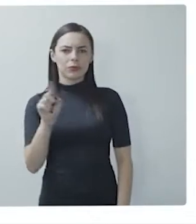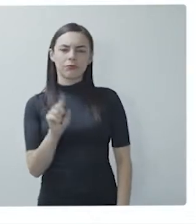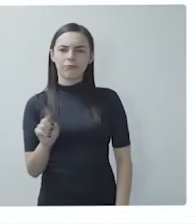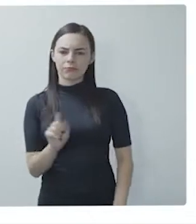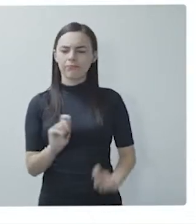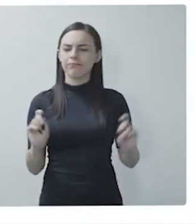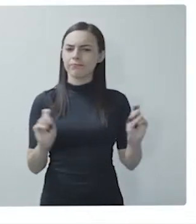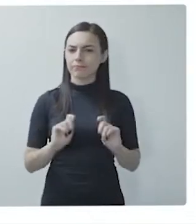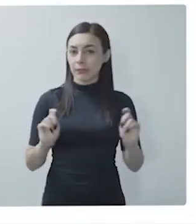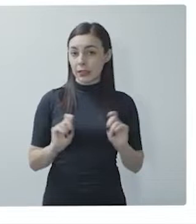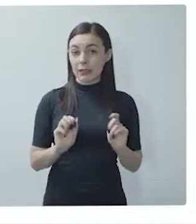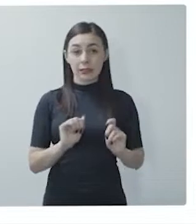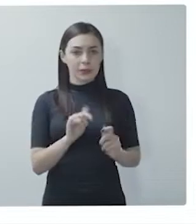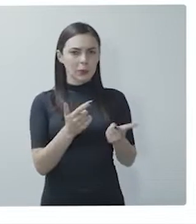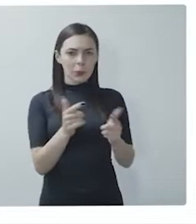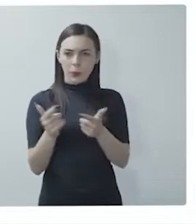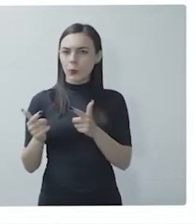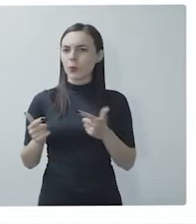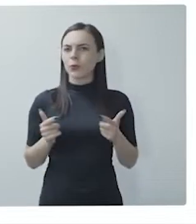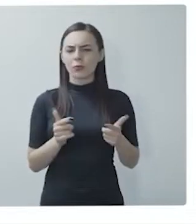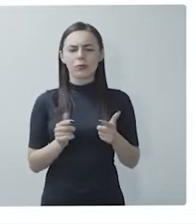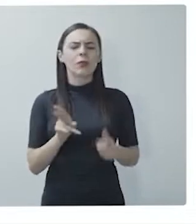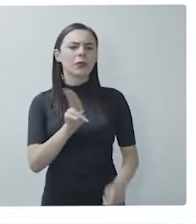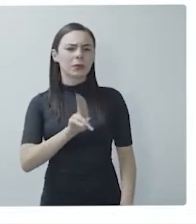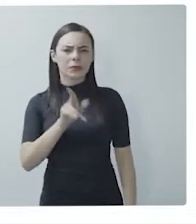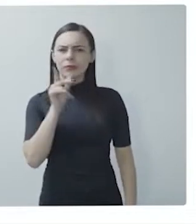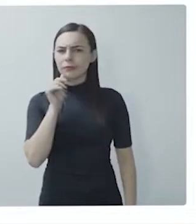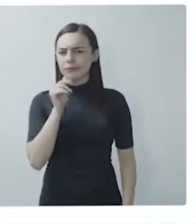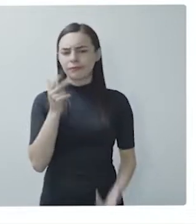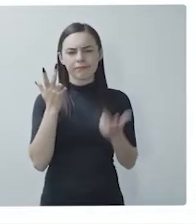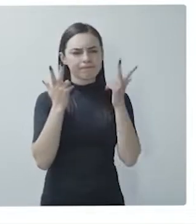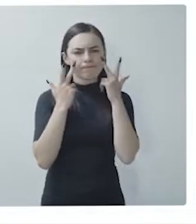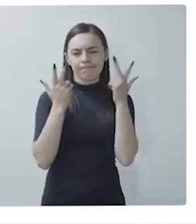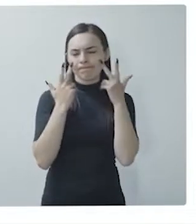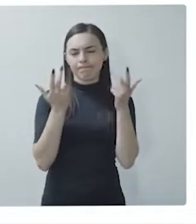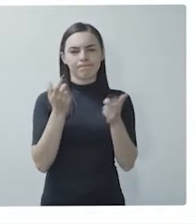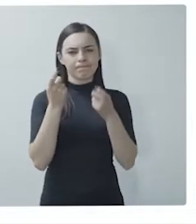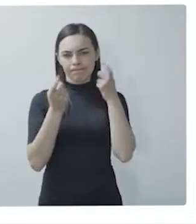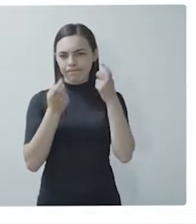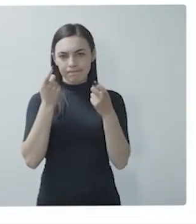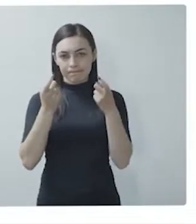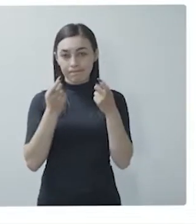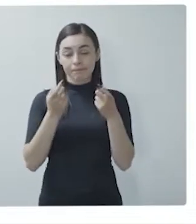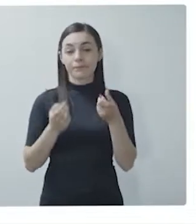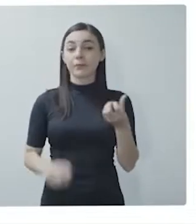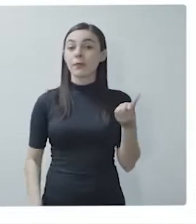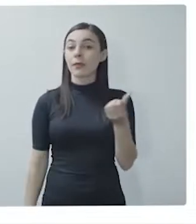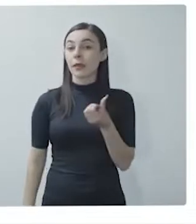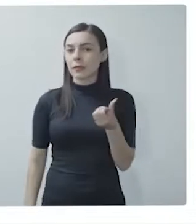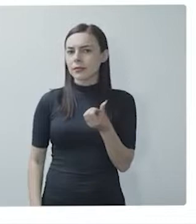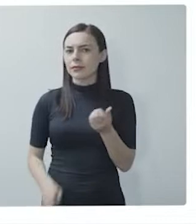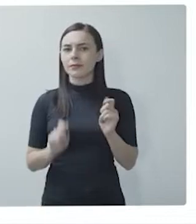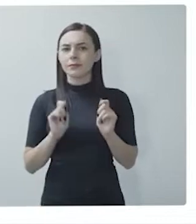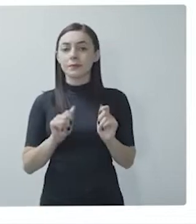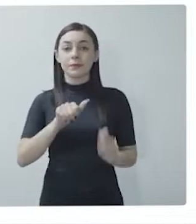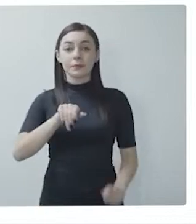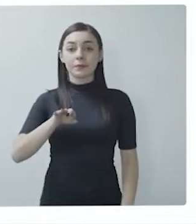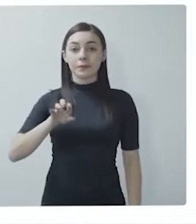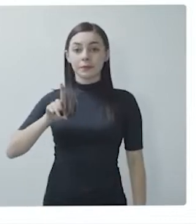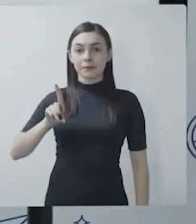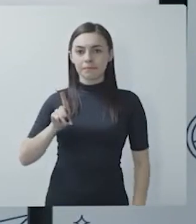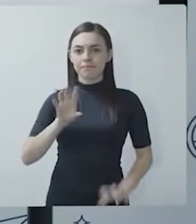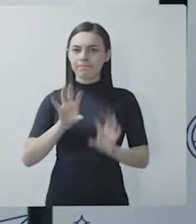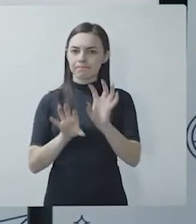cera. E também, se não tiver, ficamos só com o lápis mesmo, não tem problema nenhum. E também o nosso